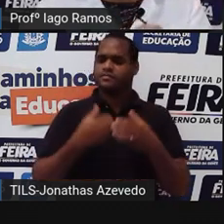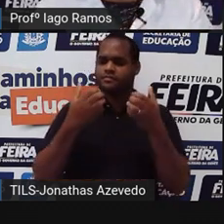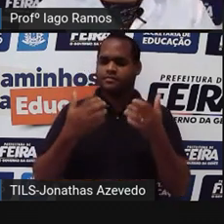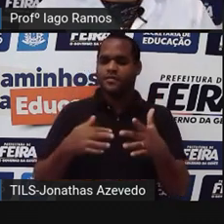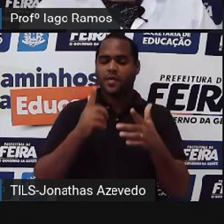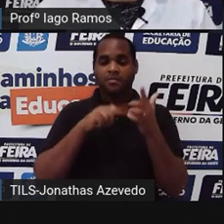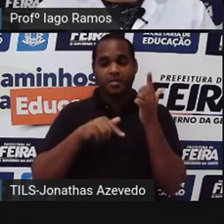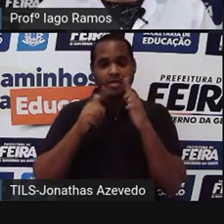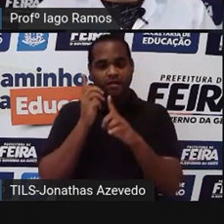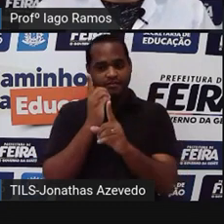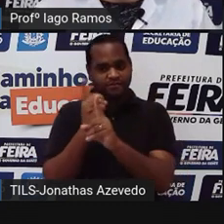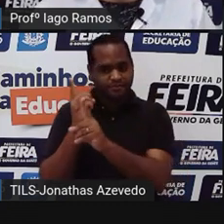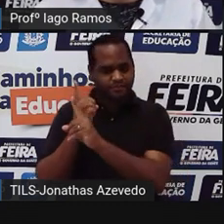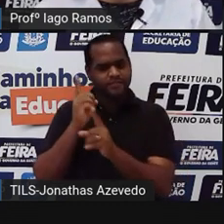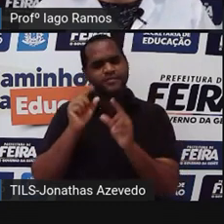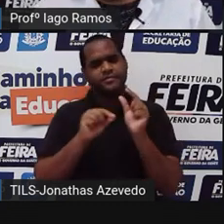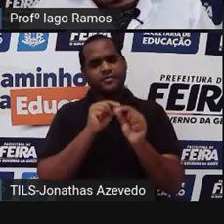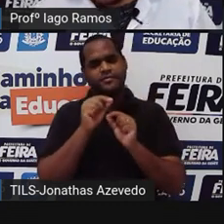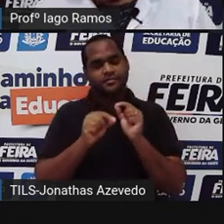conseguir encontrar essas medidas,